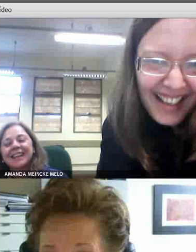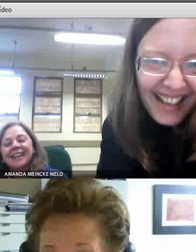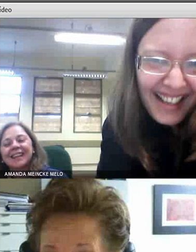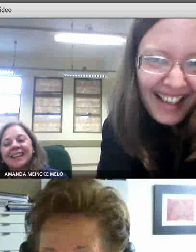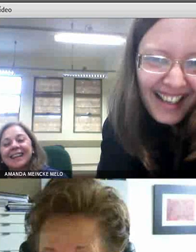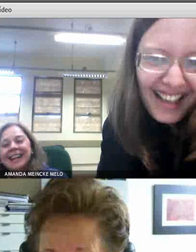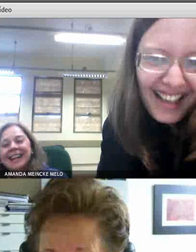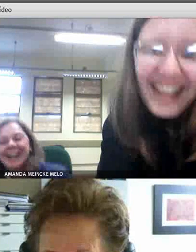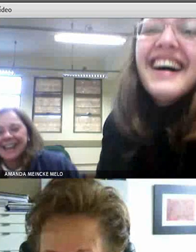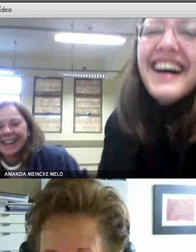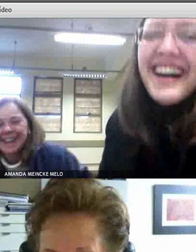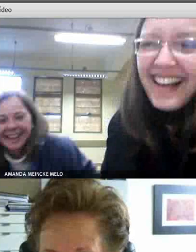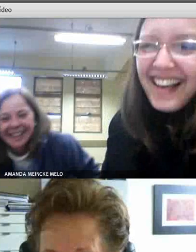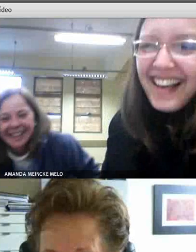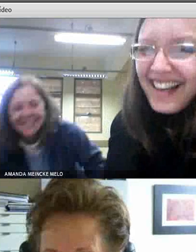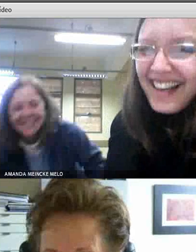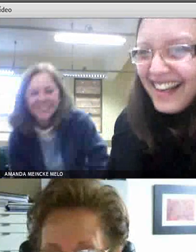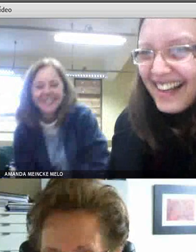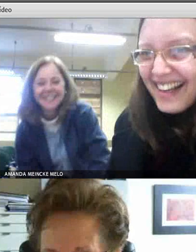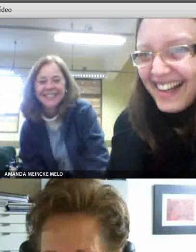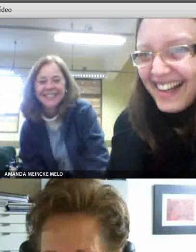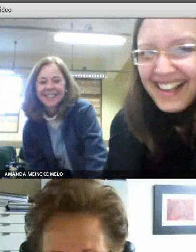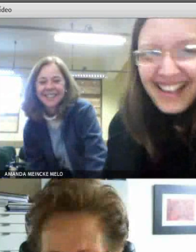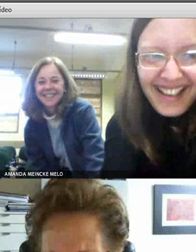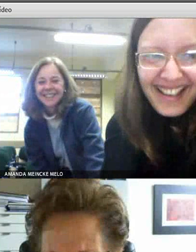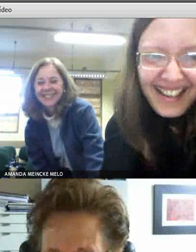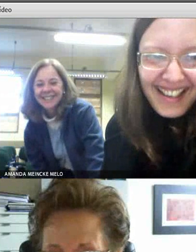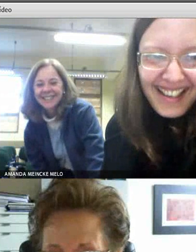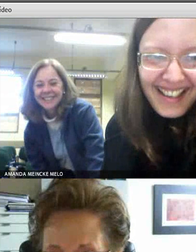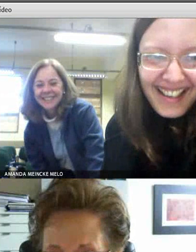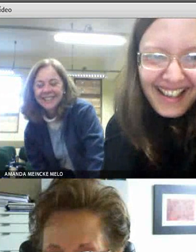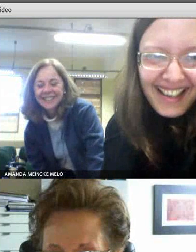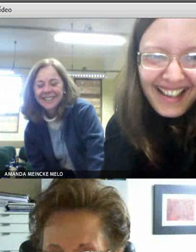digital. Muito obrigada, muito, muito obrigada.